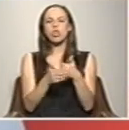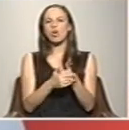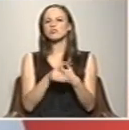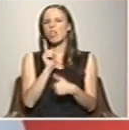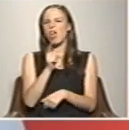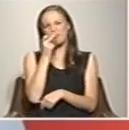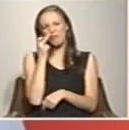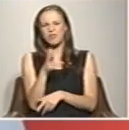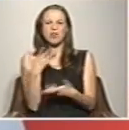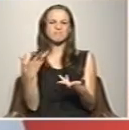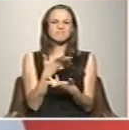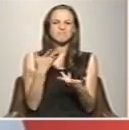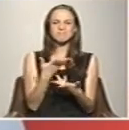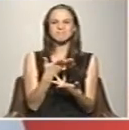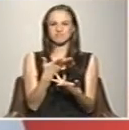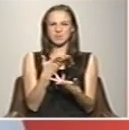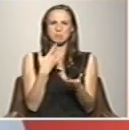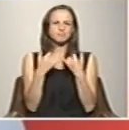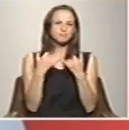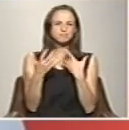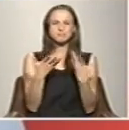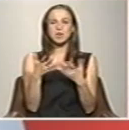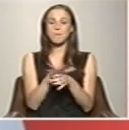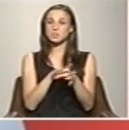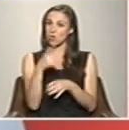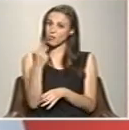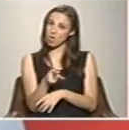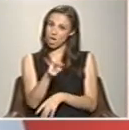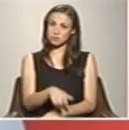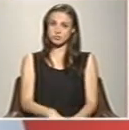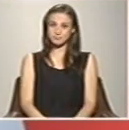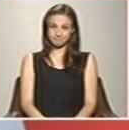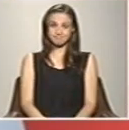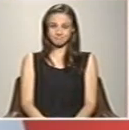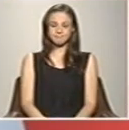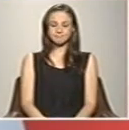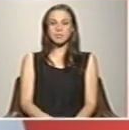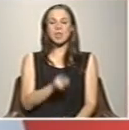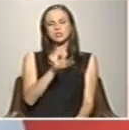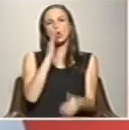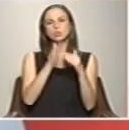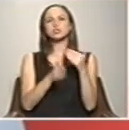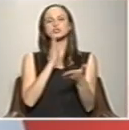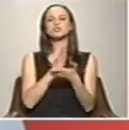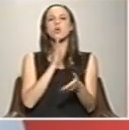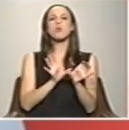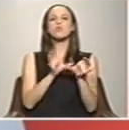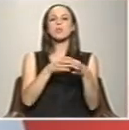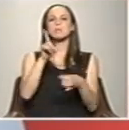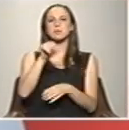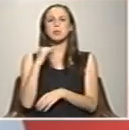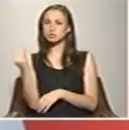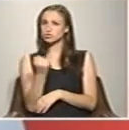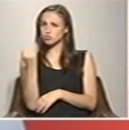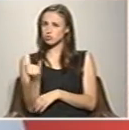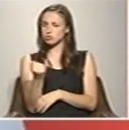mais vulneráveis a situações de violência. É importante perceber que isto se passa tanto na comunidade como dentro das instituições,